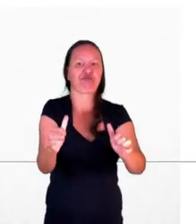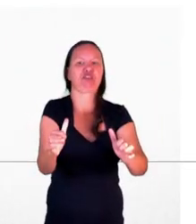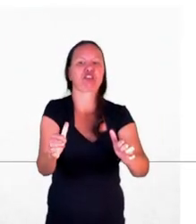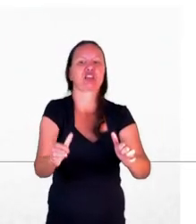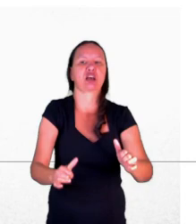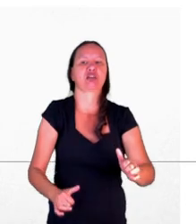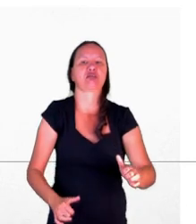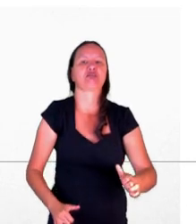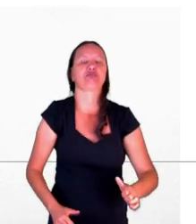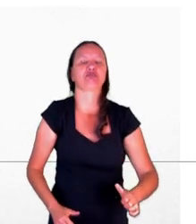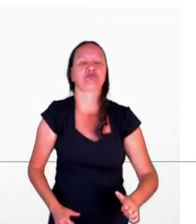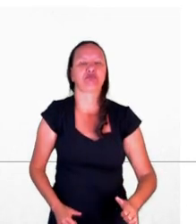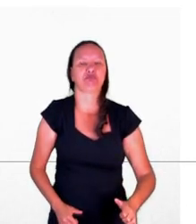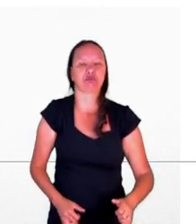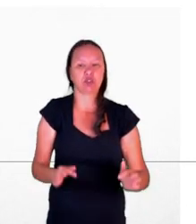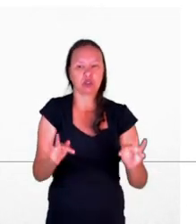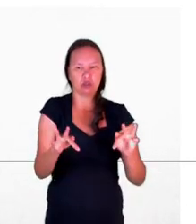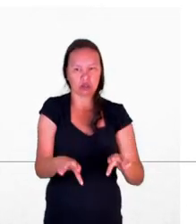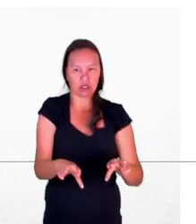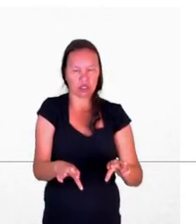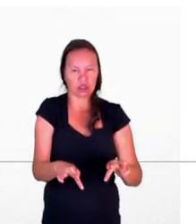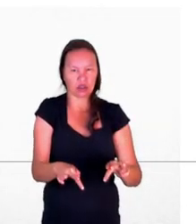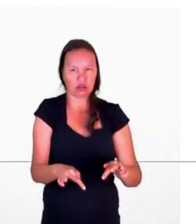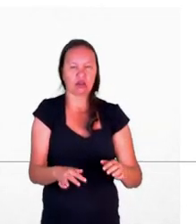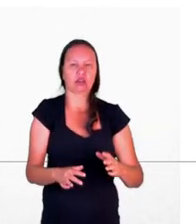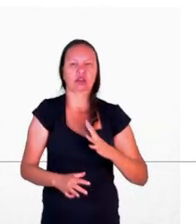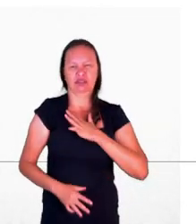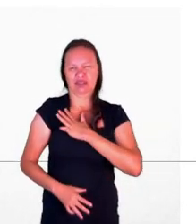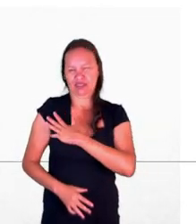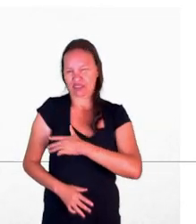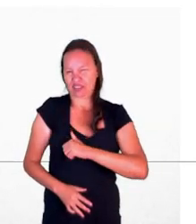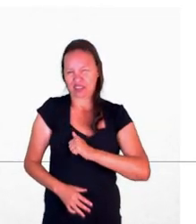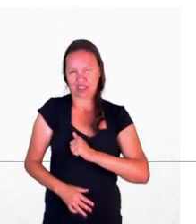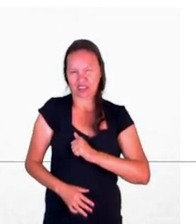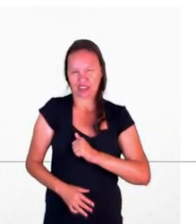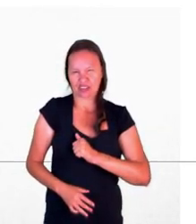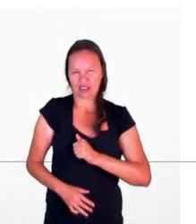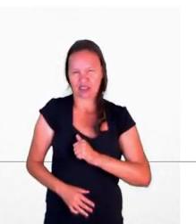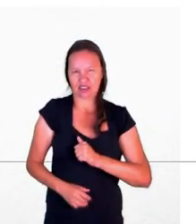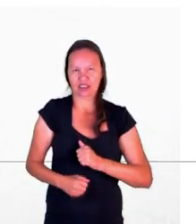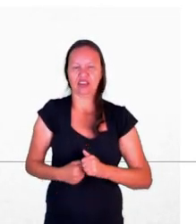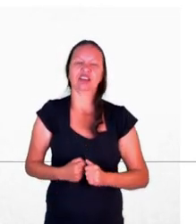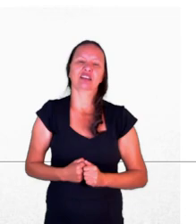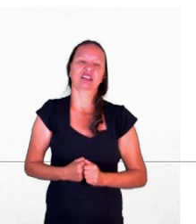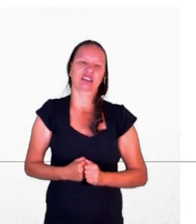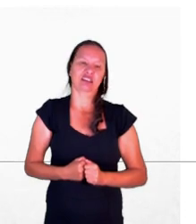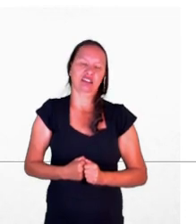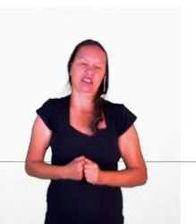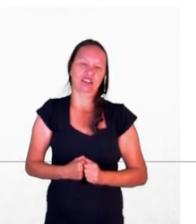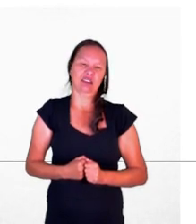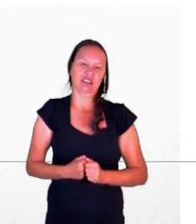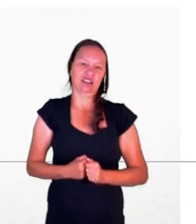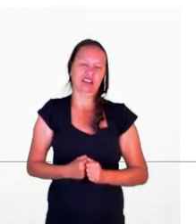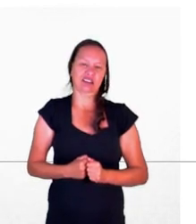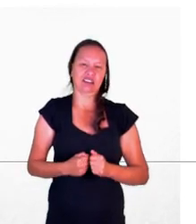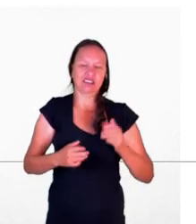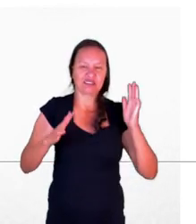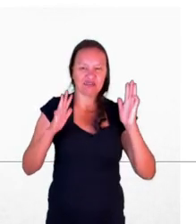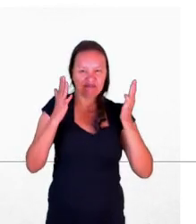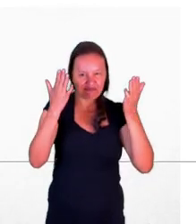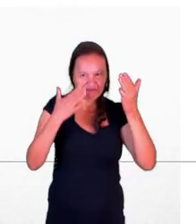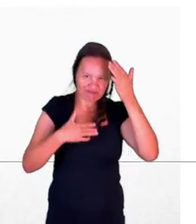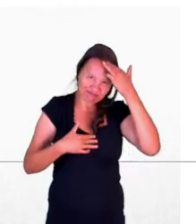aqui com o nosso querido Dom Mauro já homenageado pela Alexandra pelo